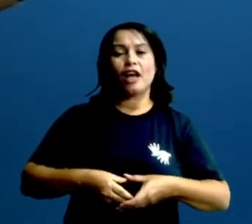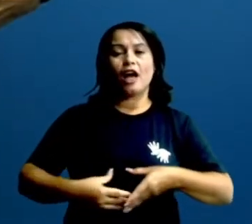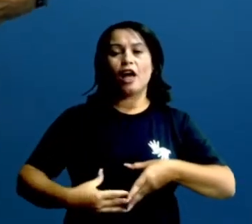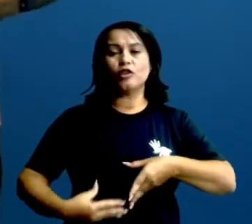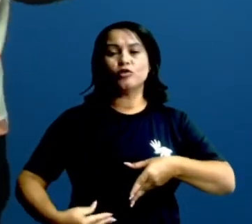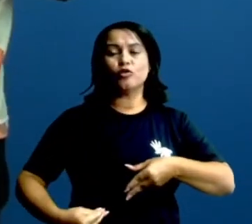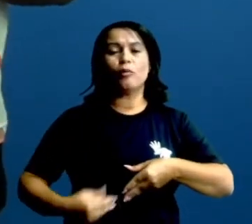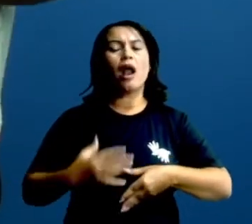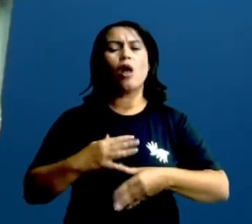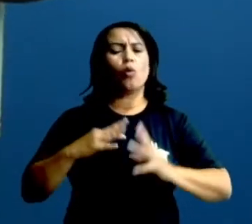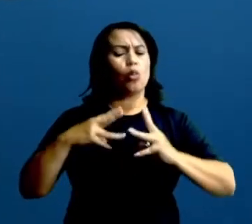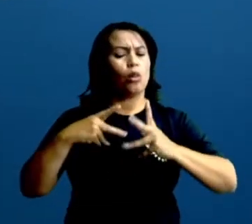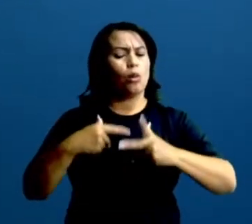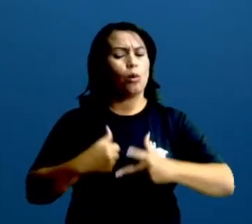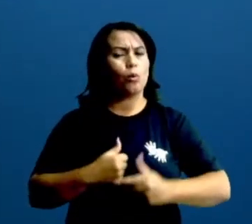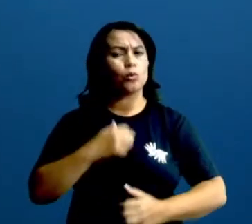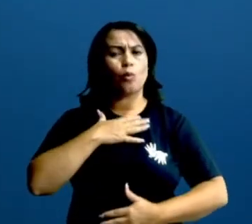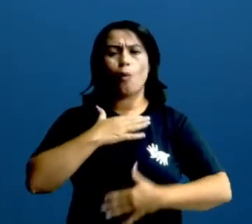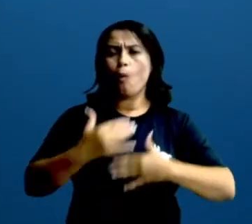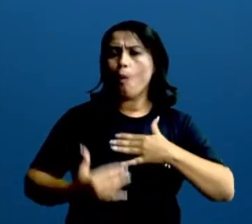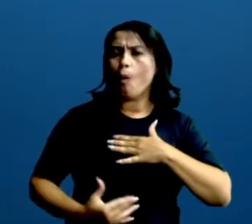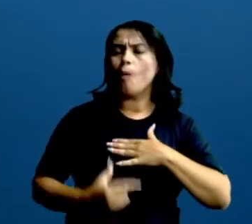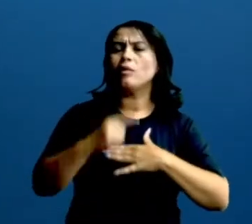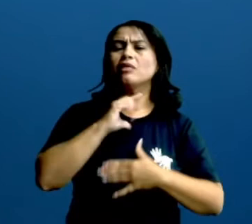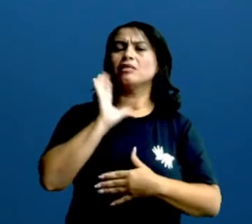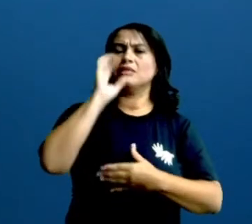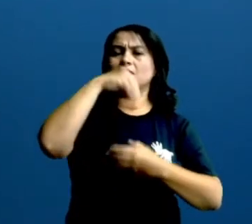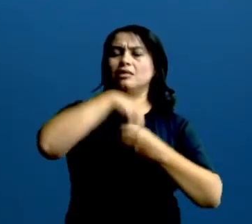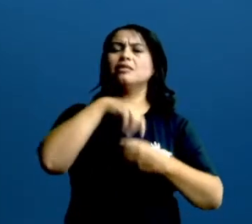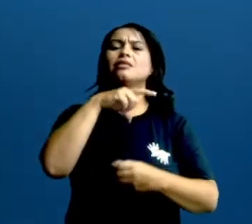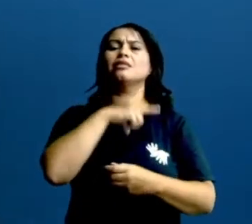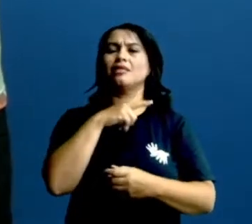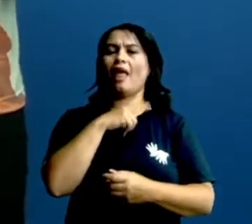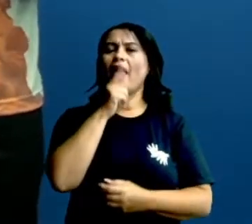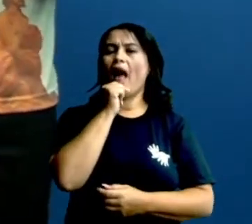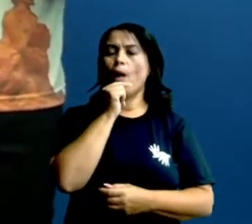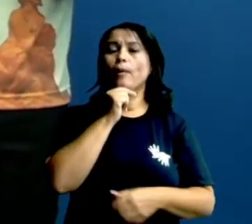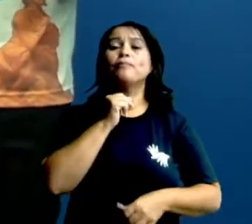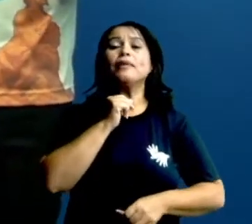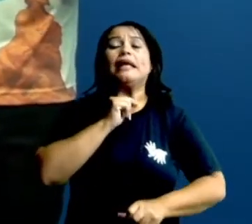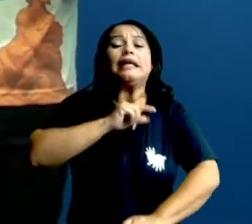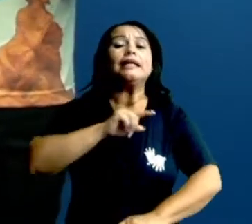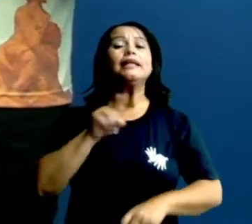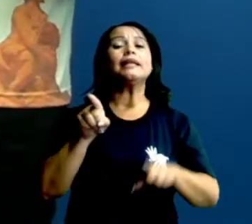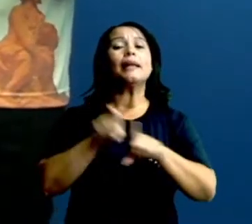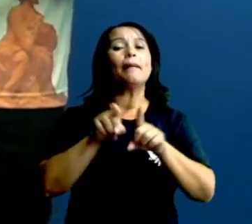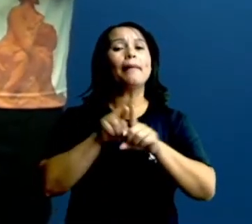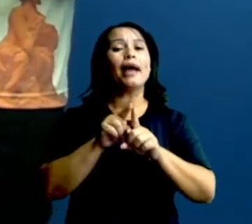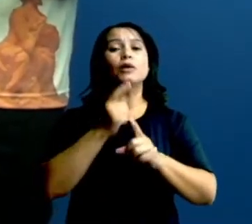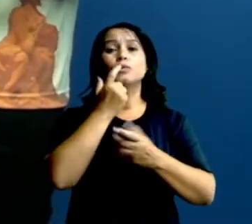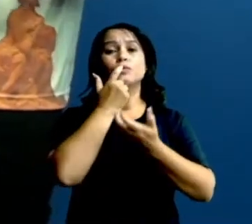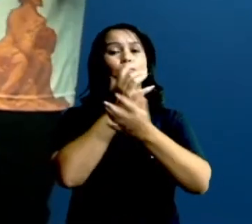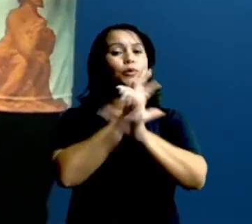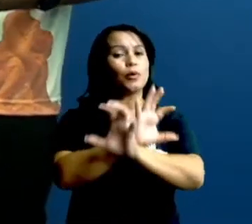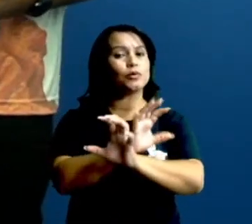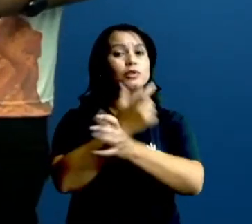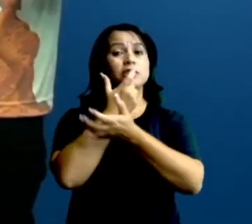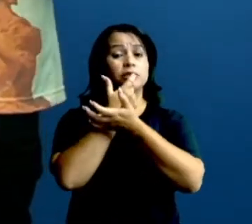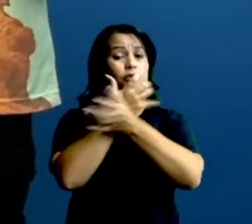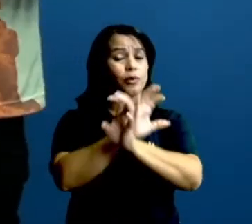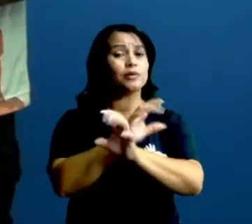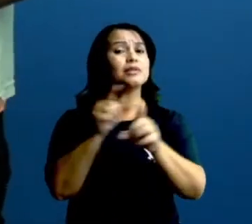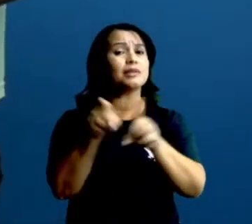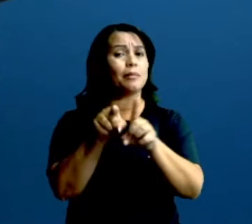do nosso organismo, todas as partes do nosso corpo possuem água na sua composição, inclusive os nossos ossos, né? Os